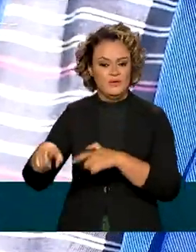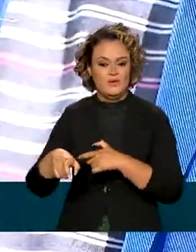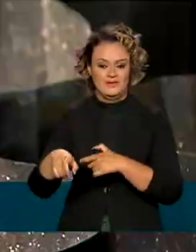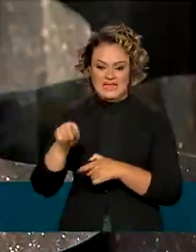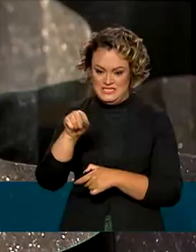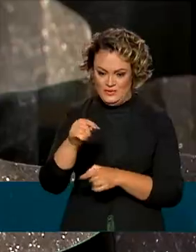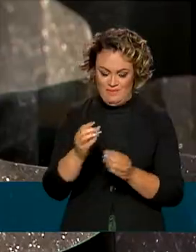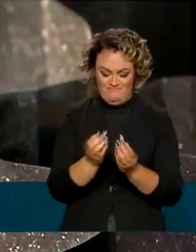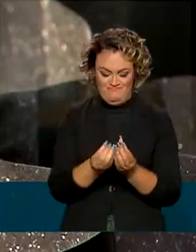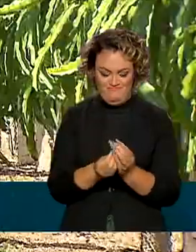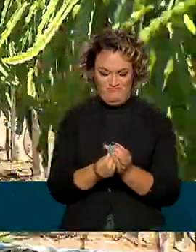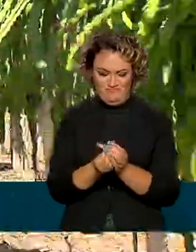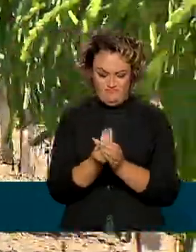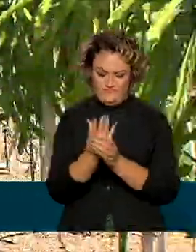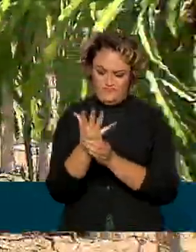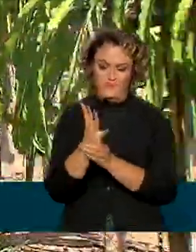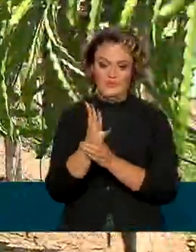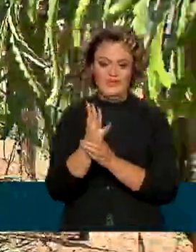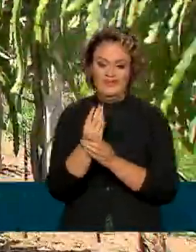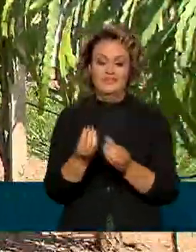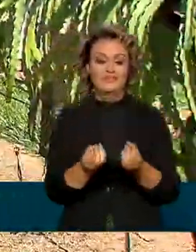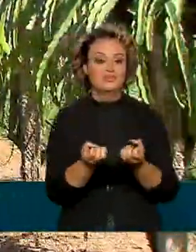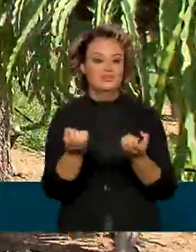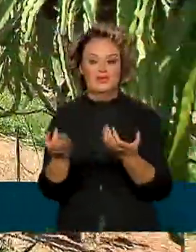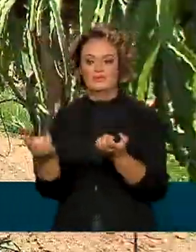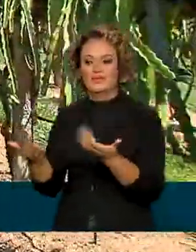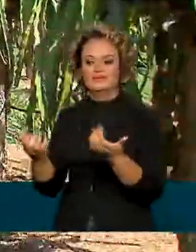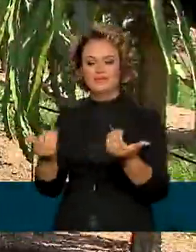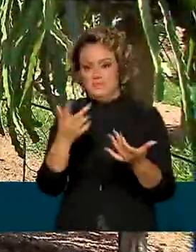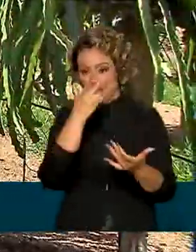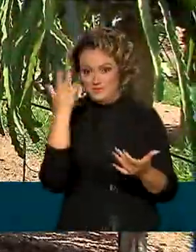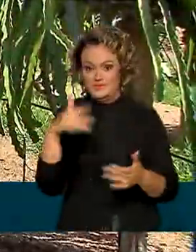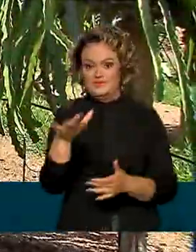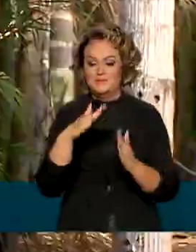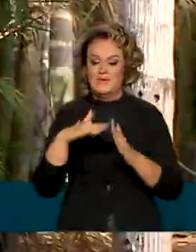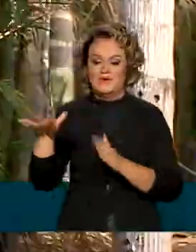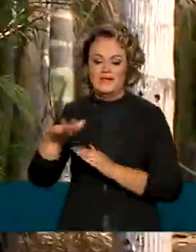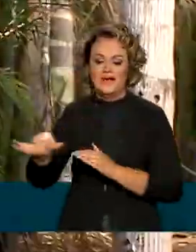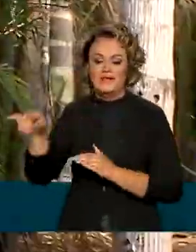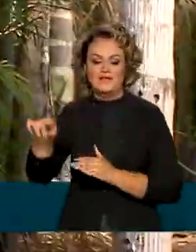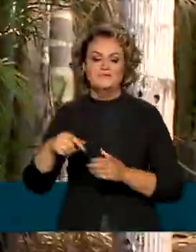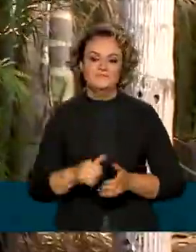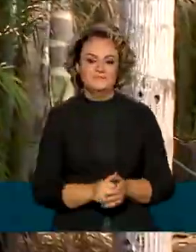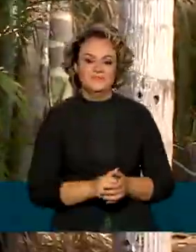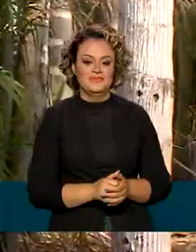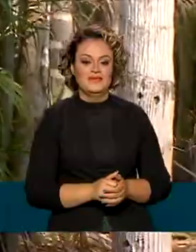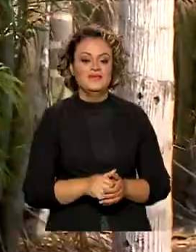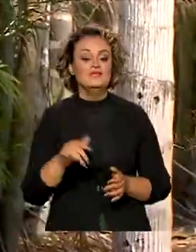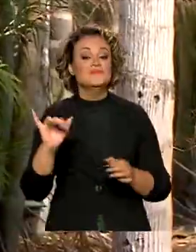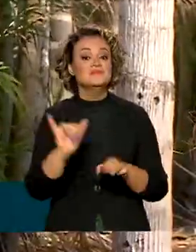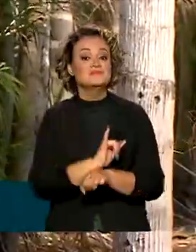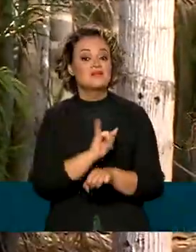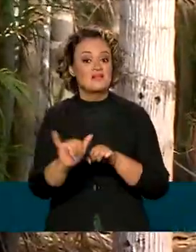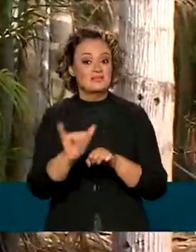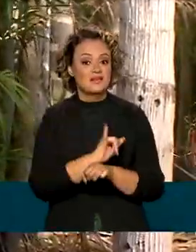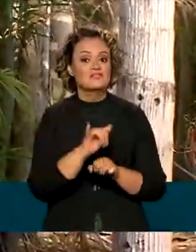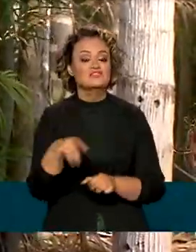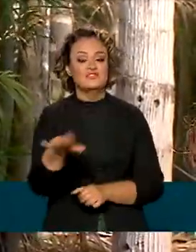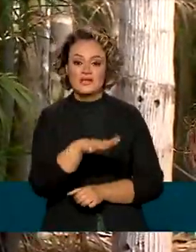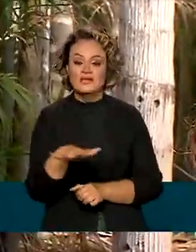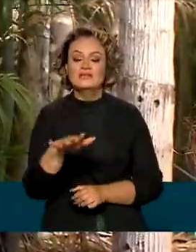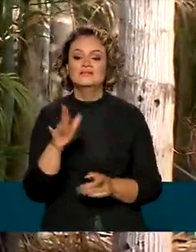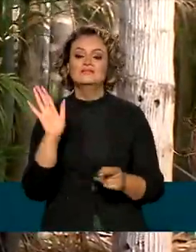geneticamente modificadas foram distribuídas para agricultores da região. É um conjunto de técnicas que vão viabilizar